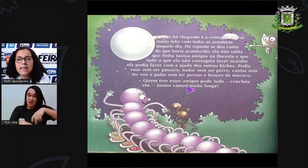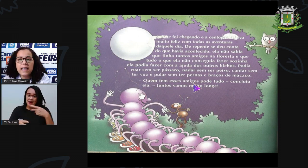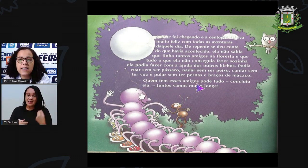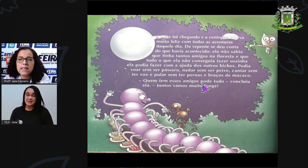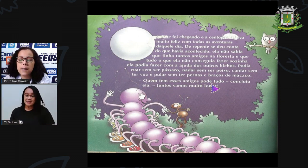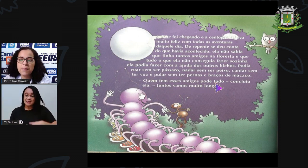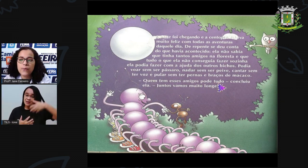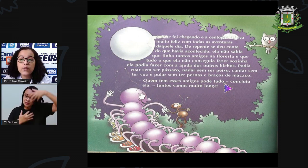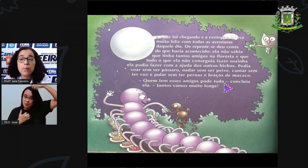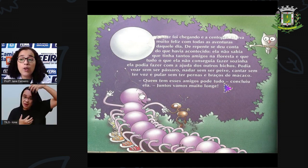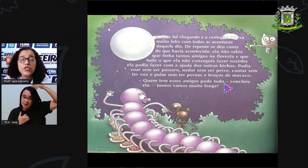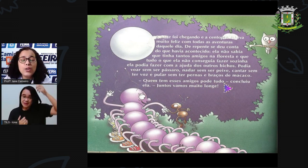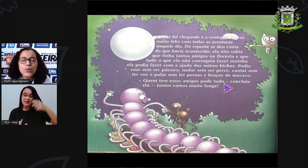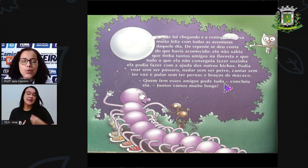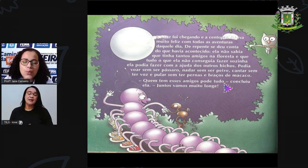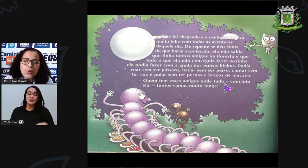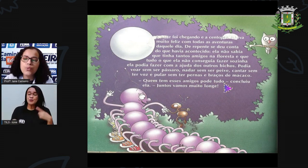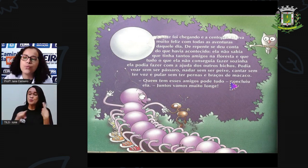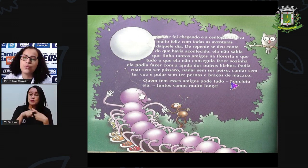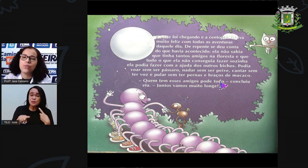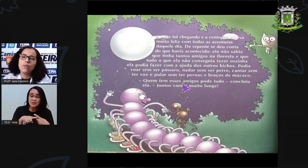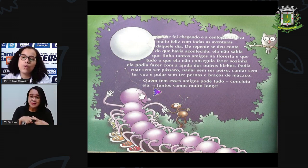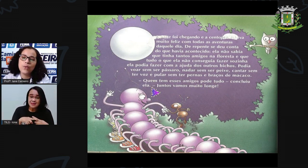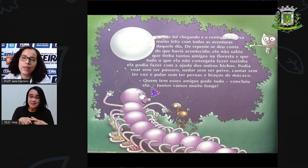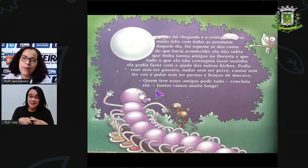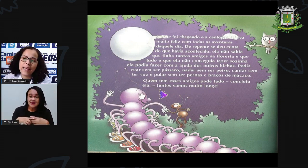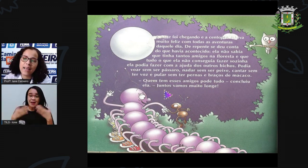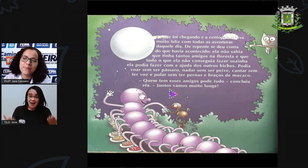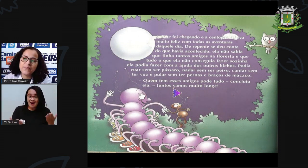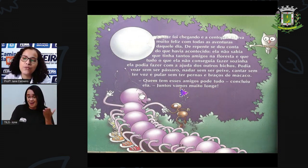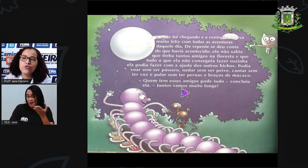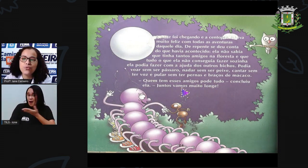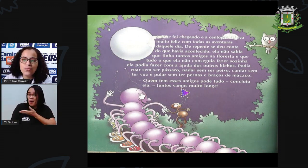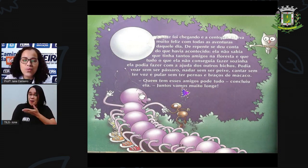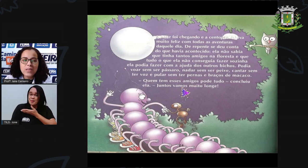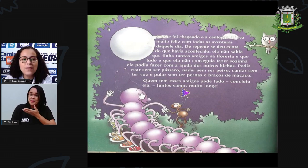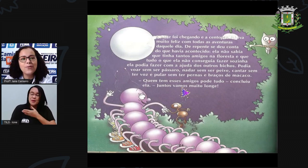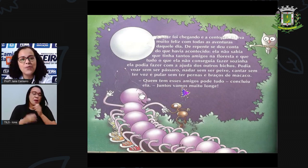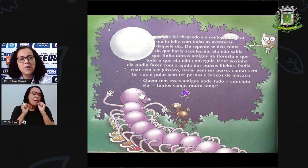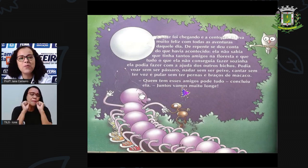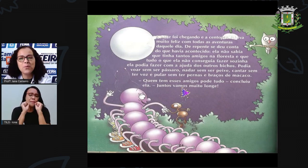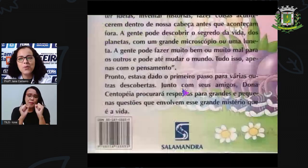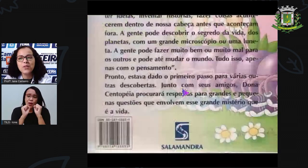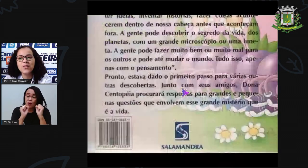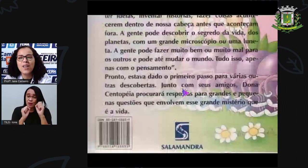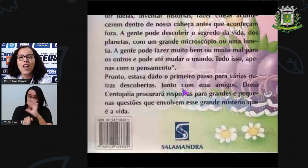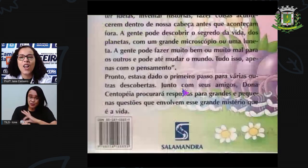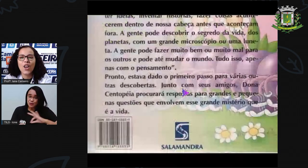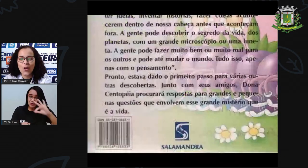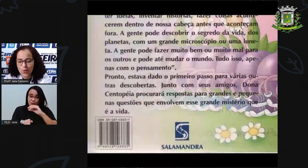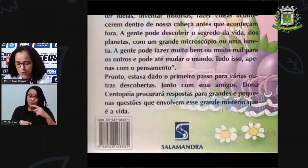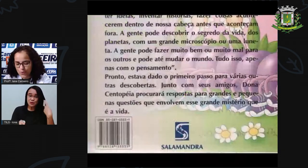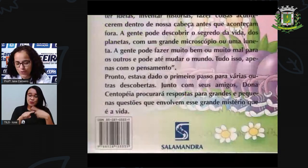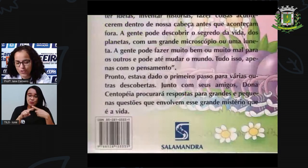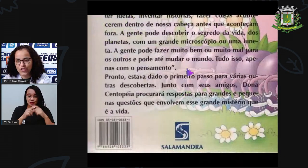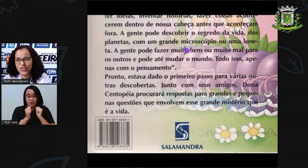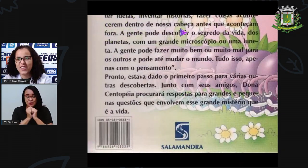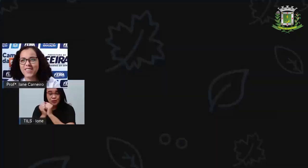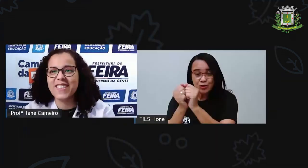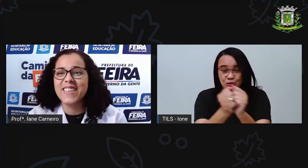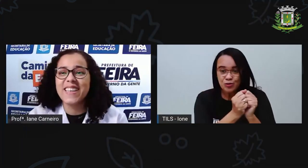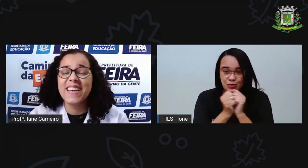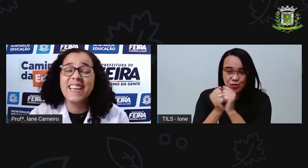Quem tem esses amigos pode tudo, concluiu ela. Juntos, vamos muito longe.